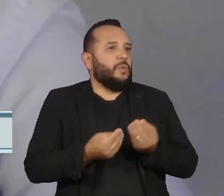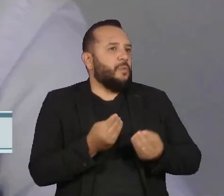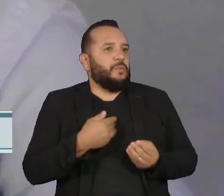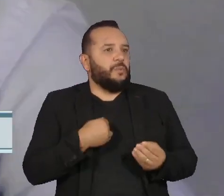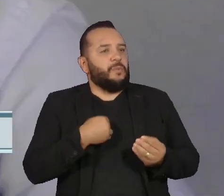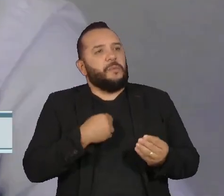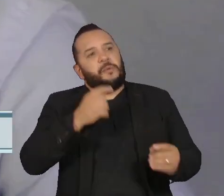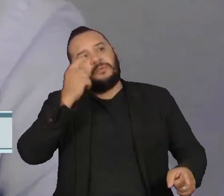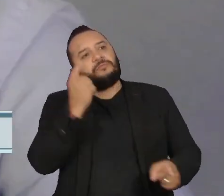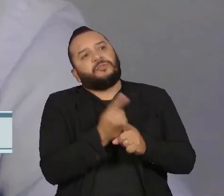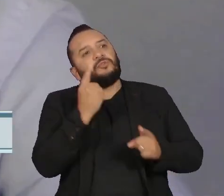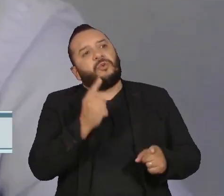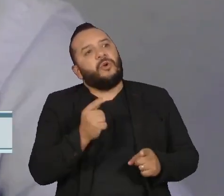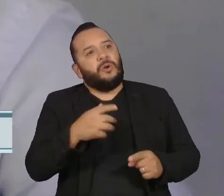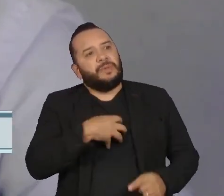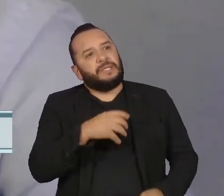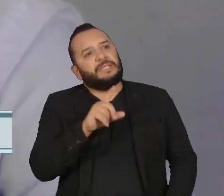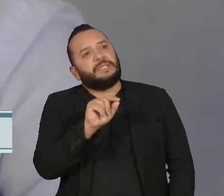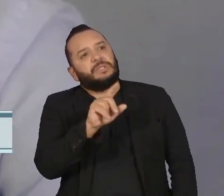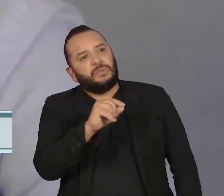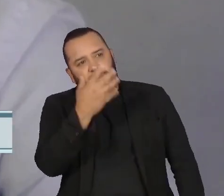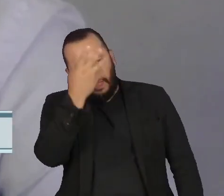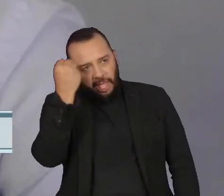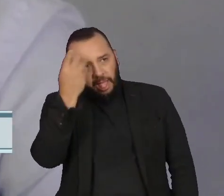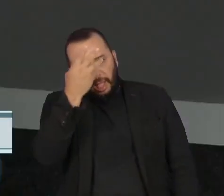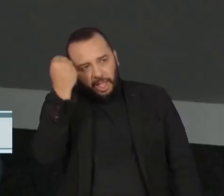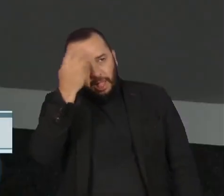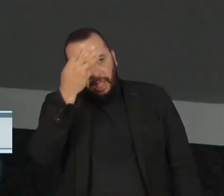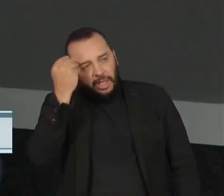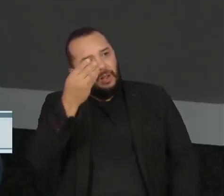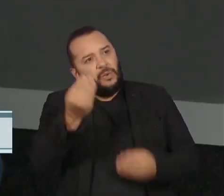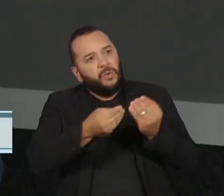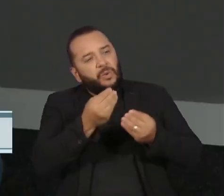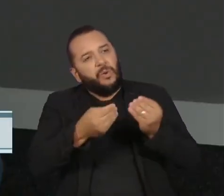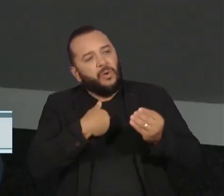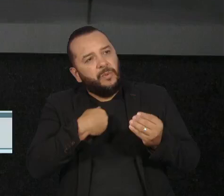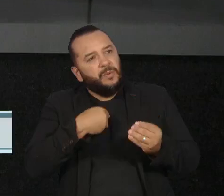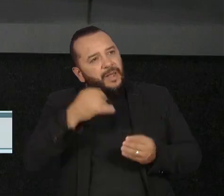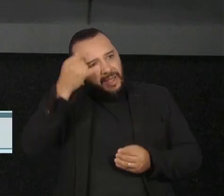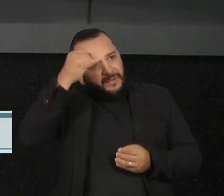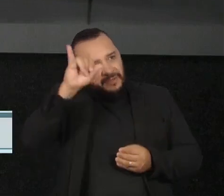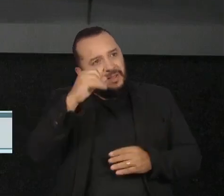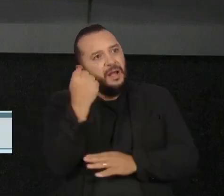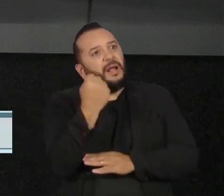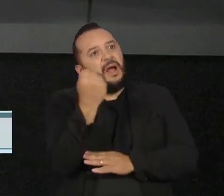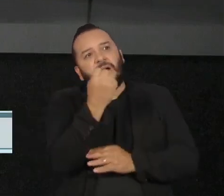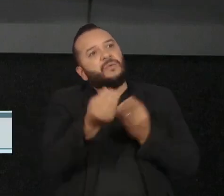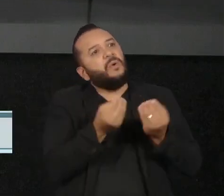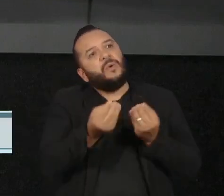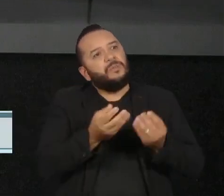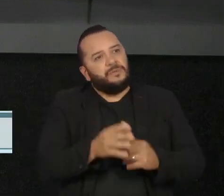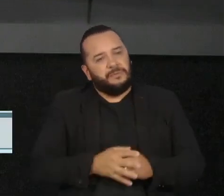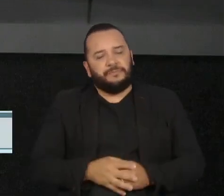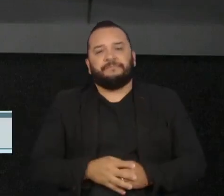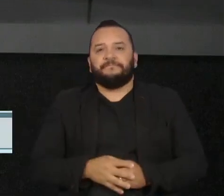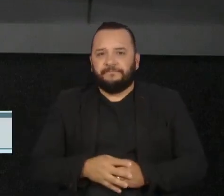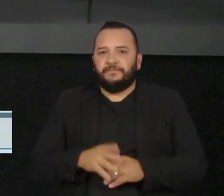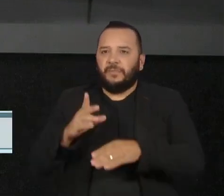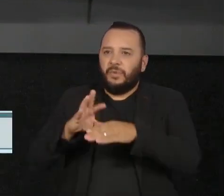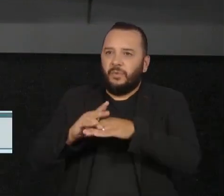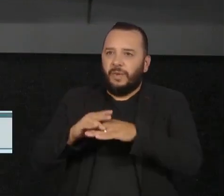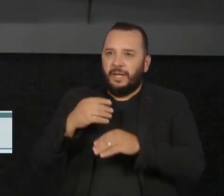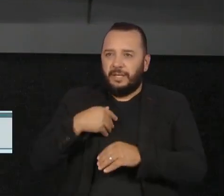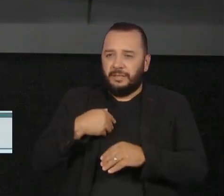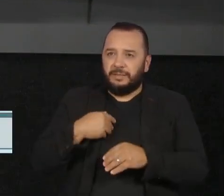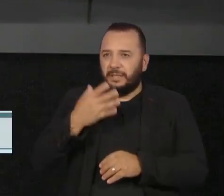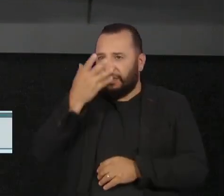primeiros sinais e como, de alguma forma, é possível retardar o seu avanço? O Alzheimer é uma doença, como você